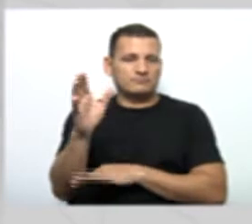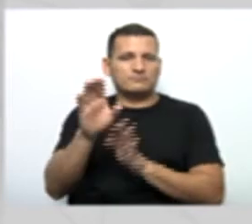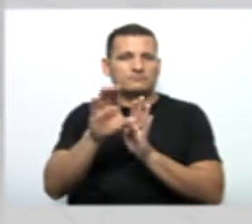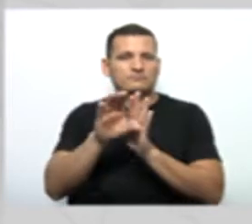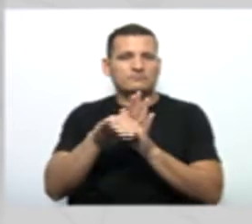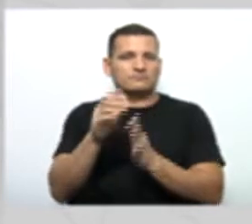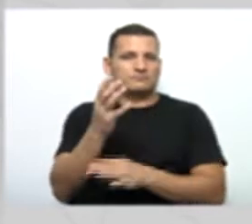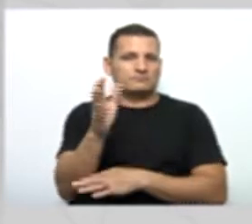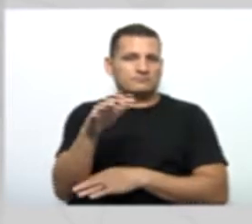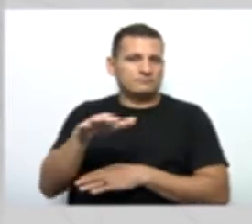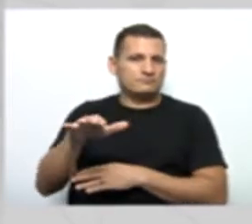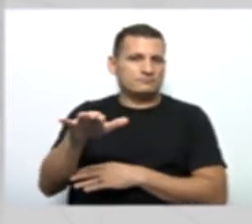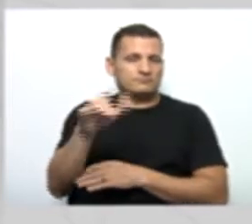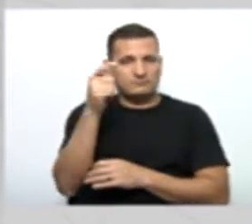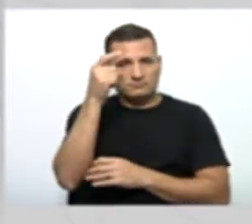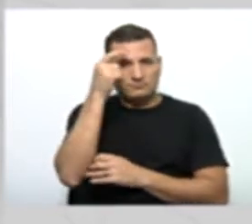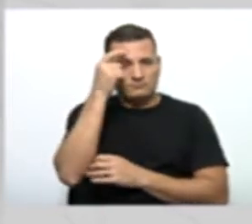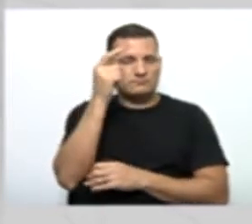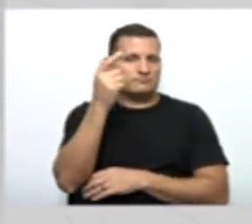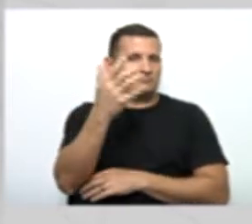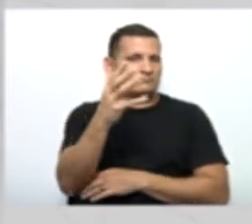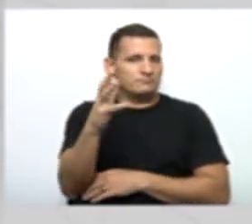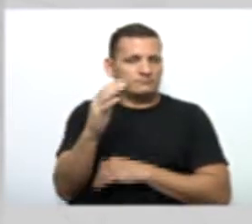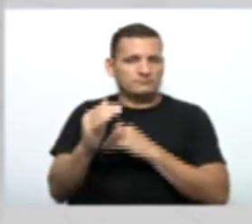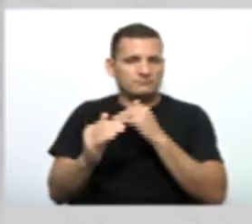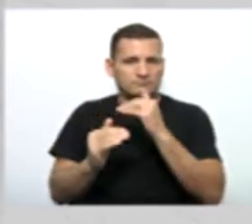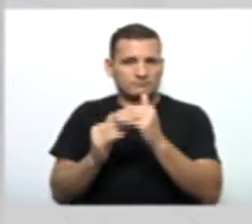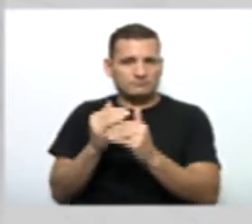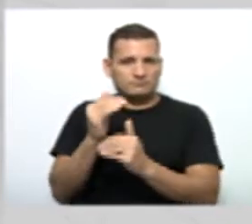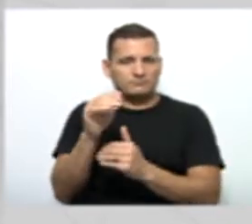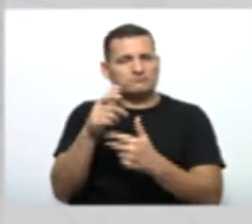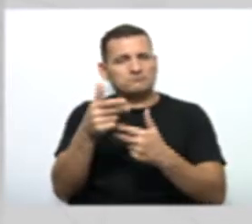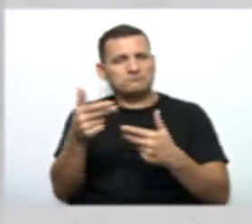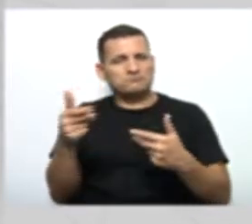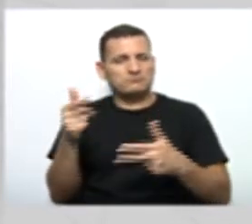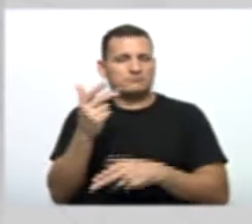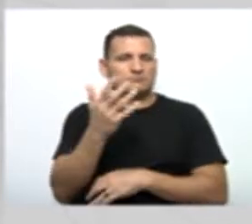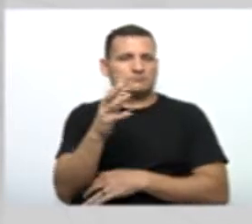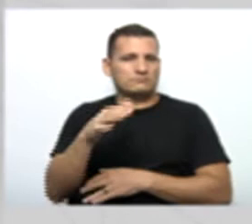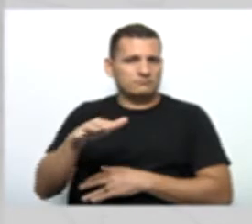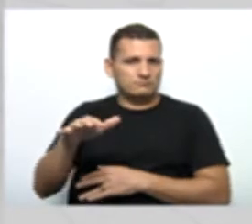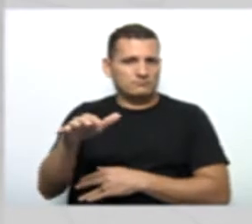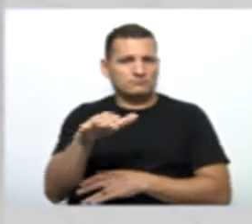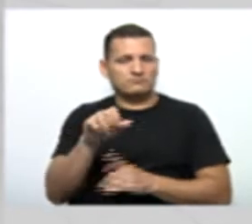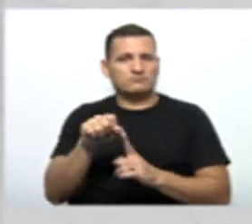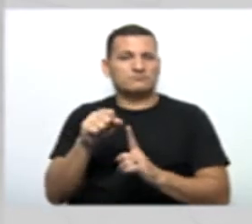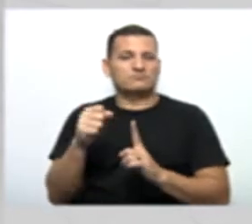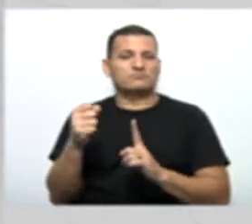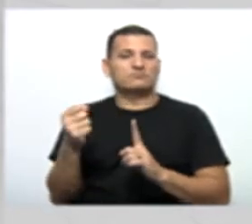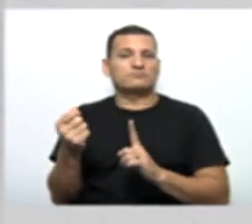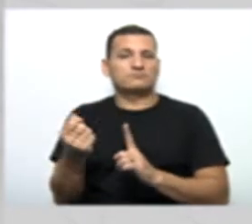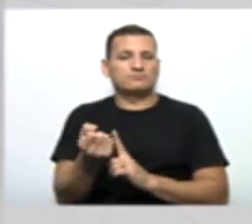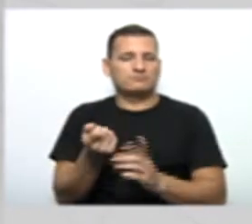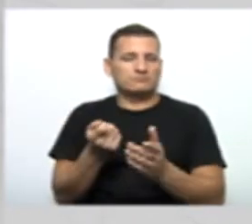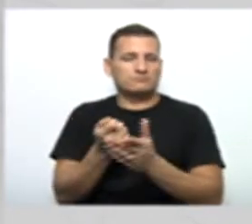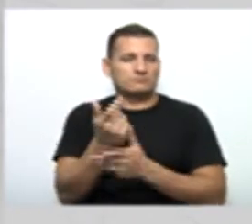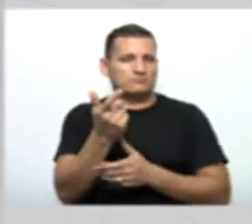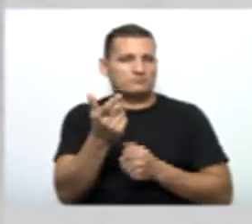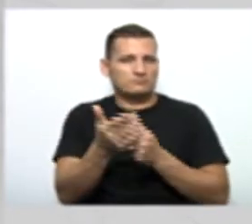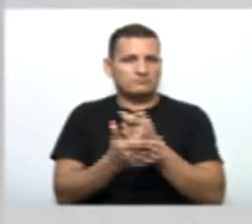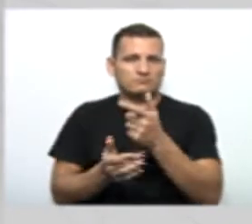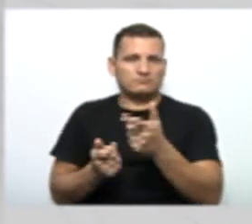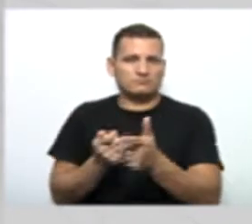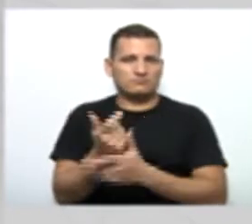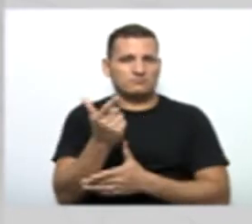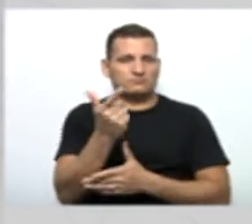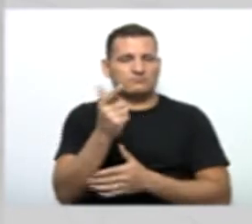da consciência ambiental, questões ambientais, sociedade e consumismo,